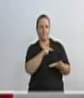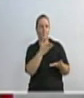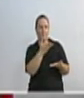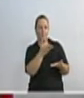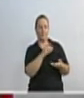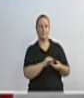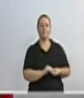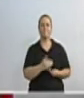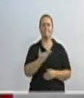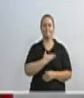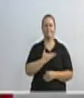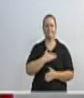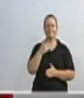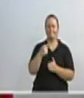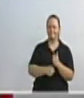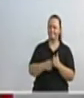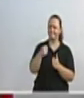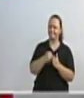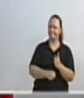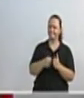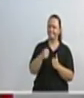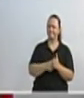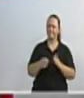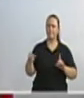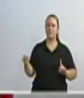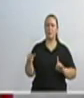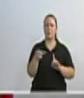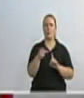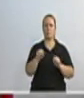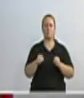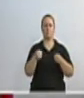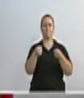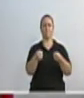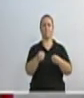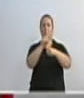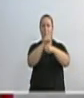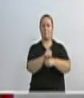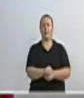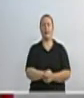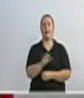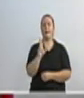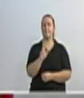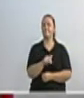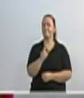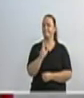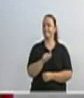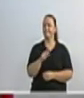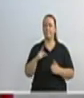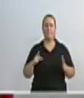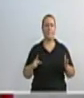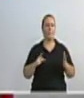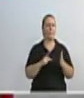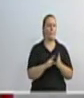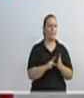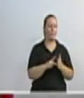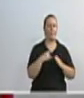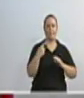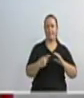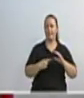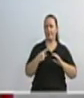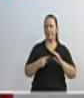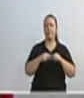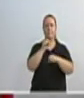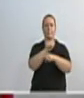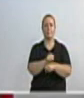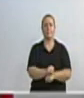colegas que também lutam pela defesa do consumidor. E é uma defesa que nunca para, não importa que esteja no PROCON ou estejam na Câmara, a